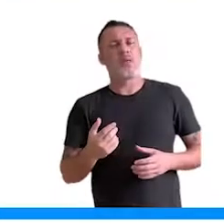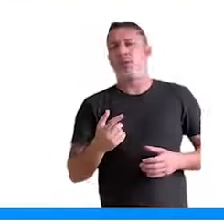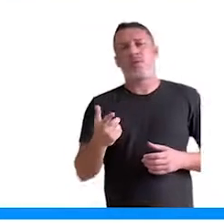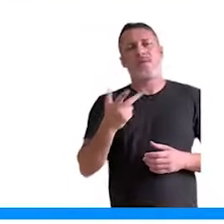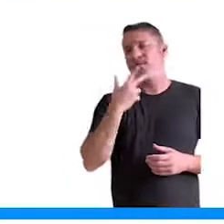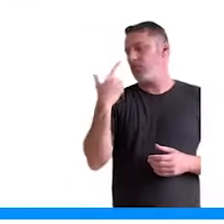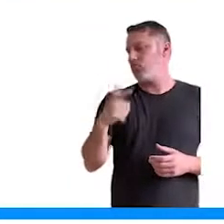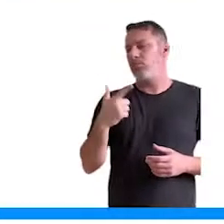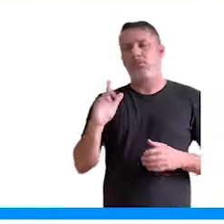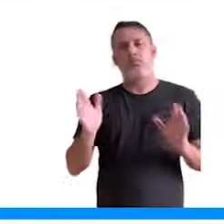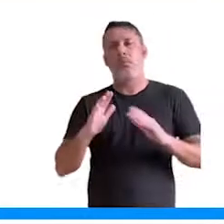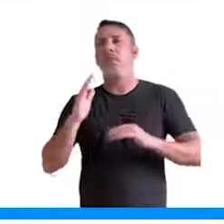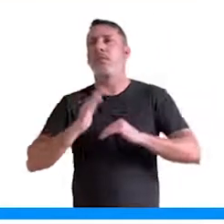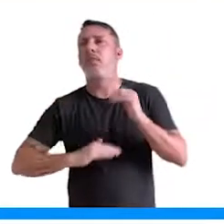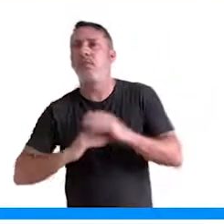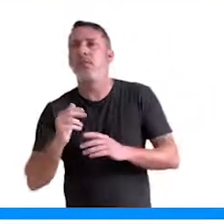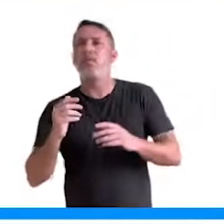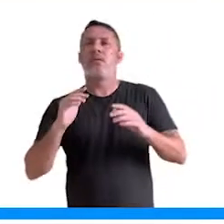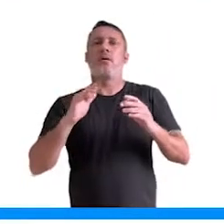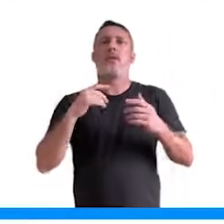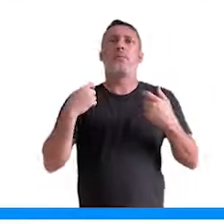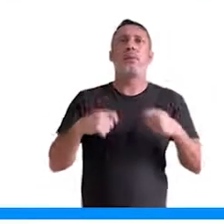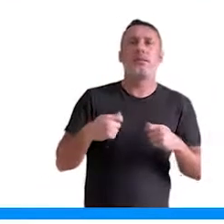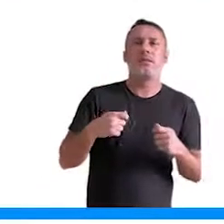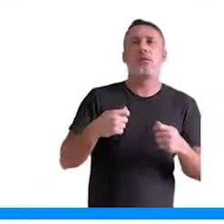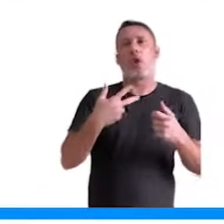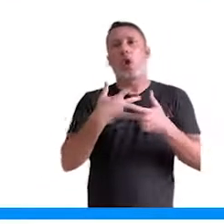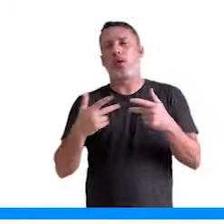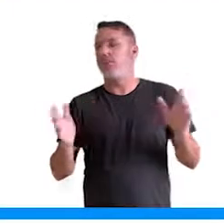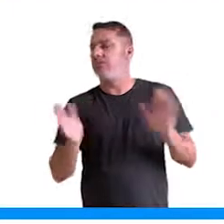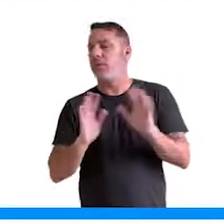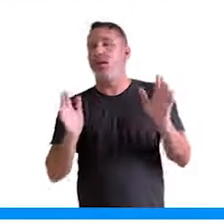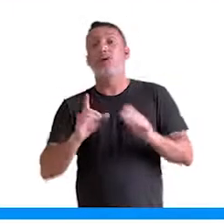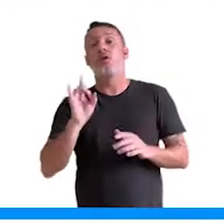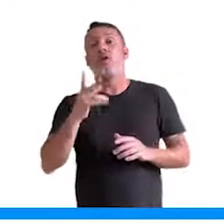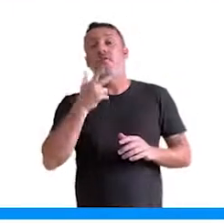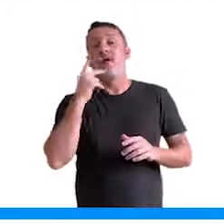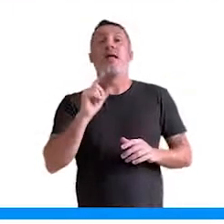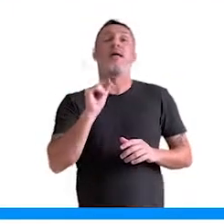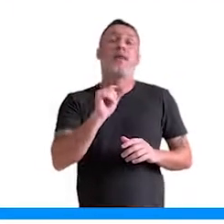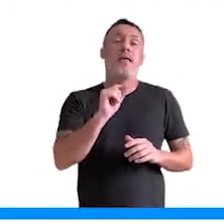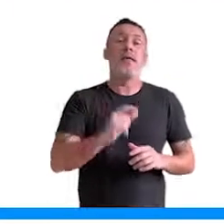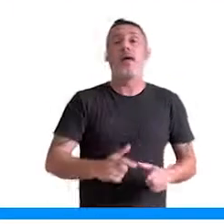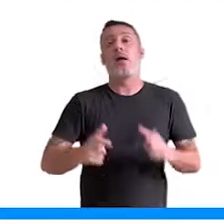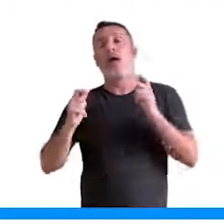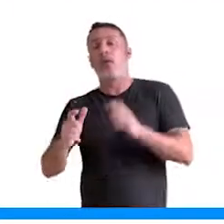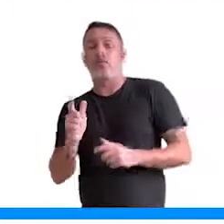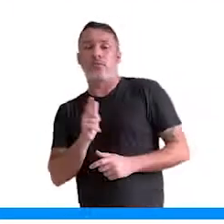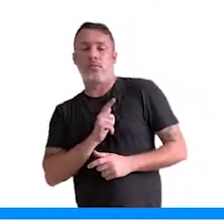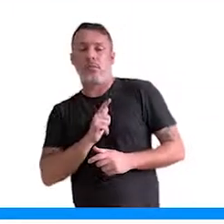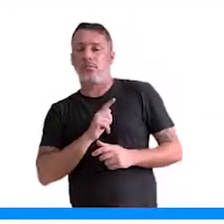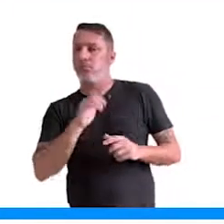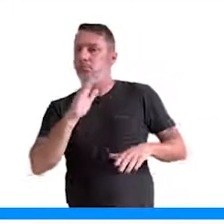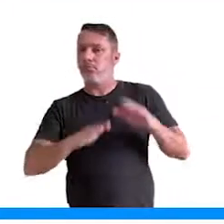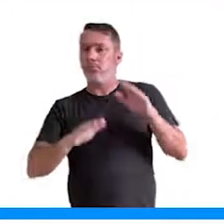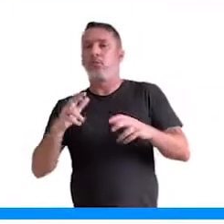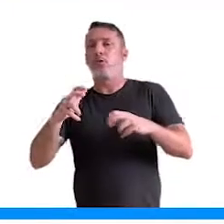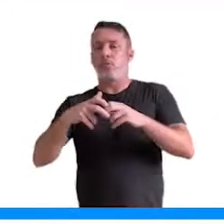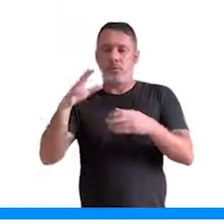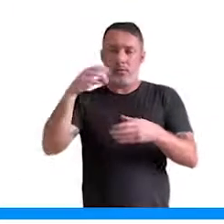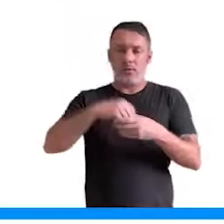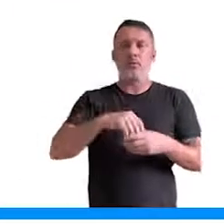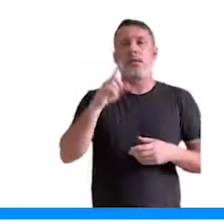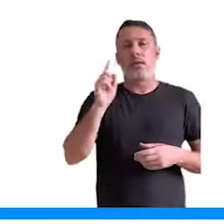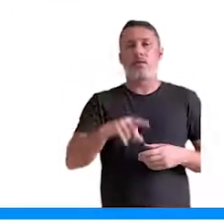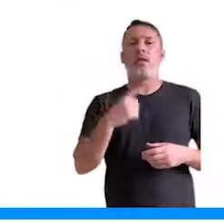que cada profissional tem que fazer. Só está falando quem está e onde ele está, né? Então